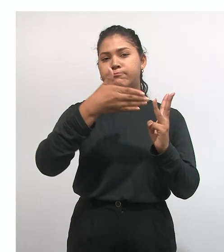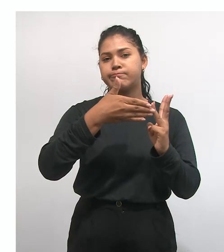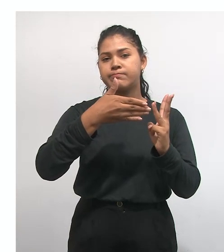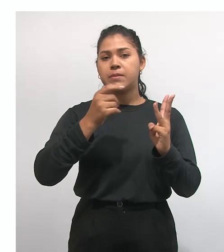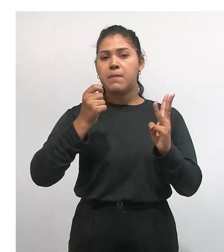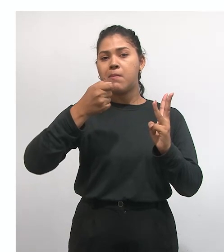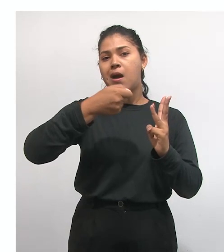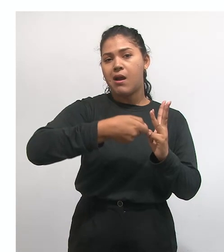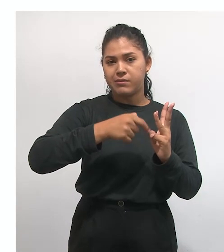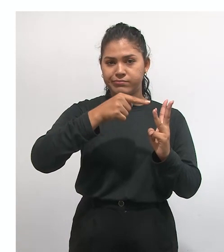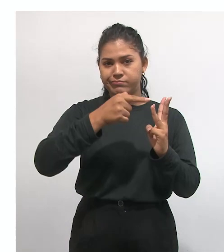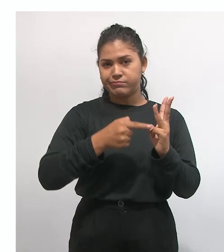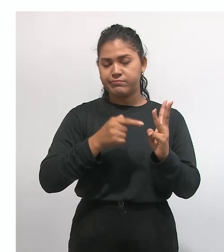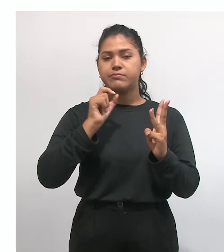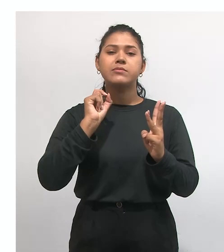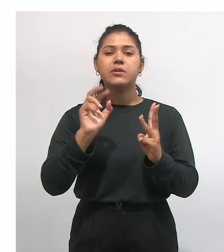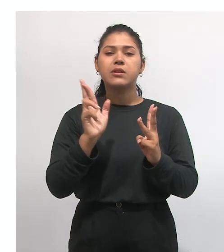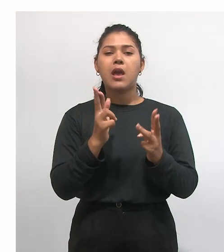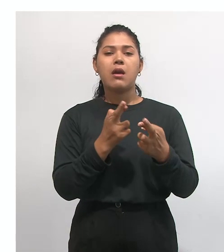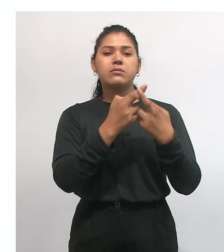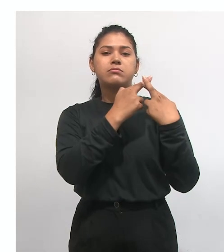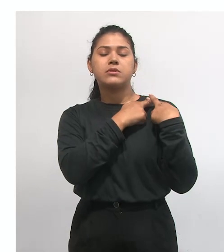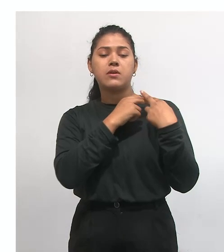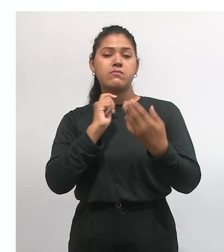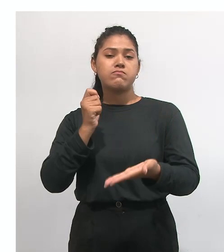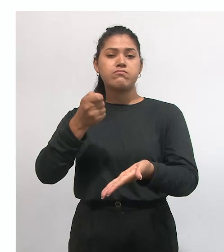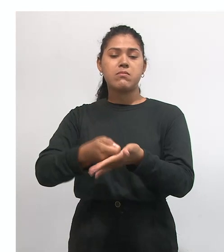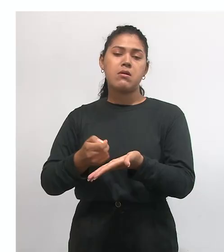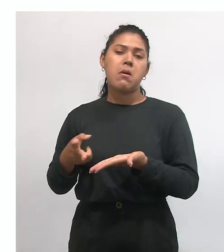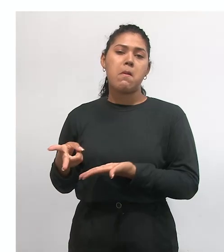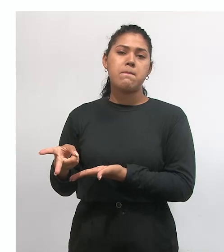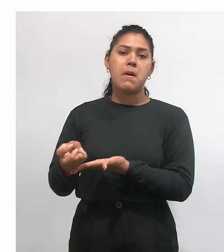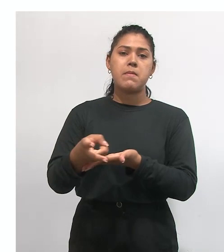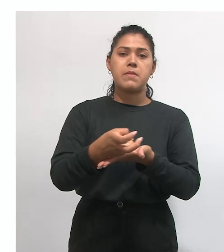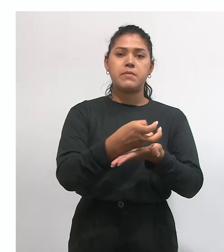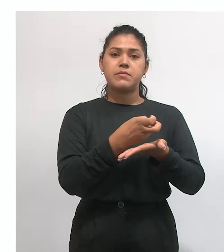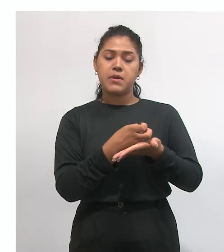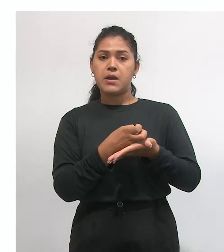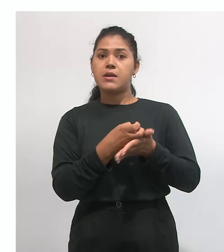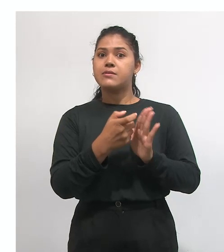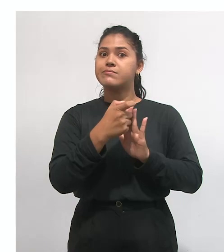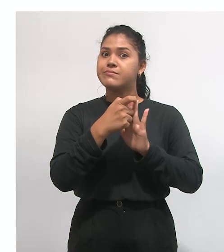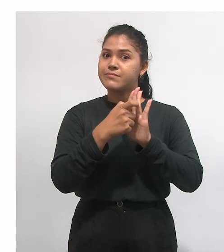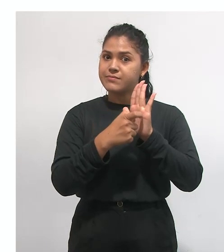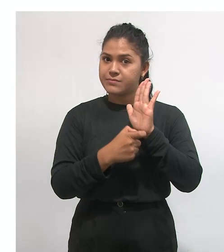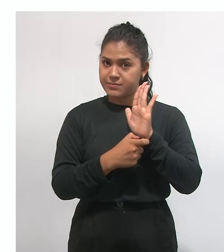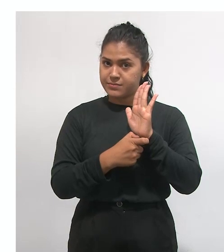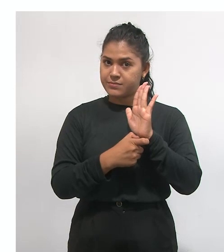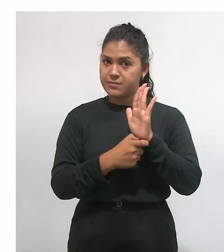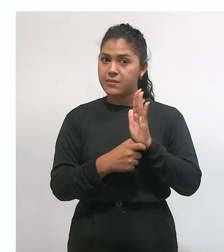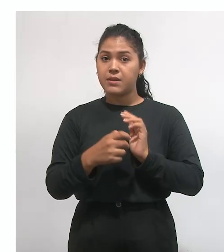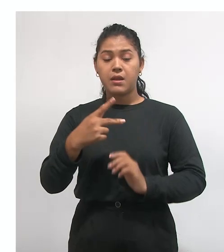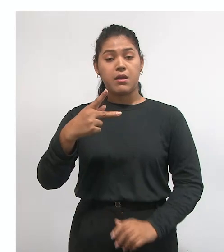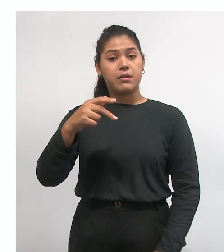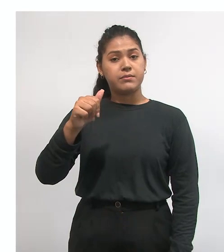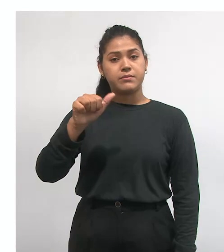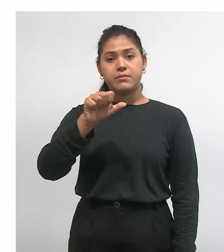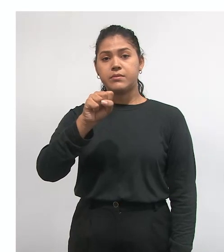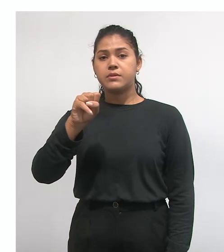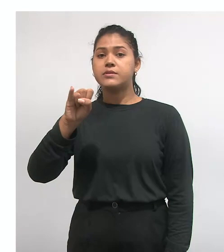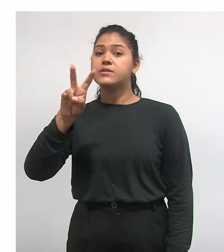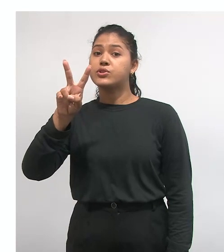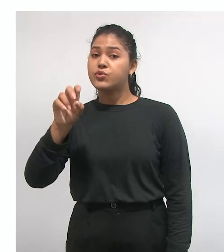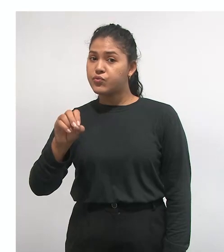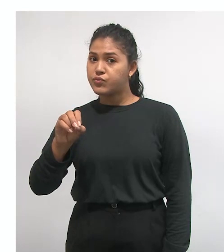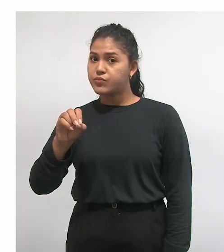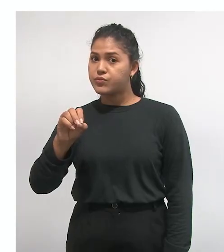nós teremos a caracterização da responsabilidade tributária referente ao sujeito passivo indireto, lá do